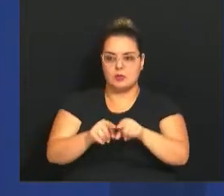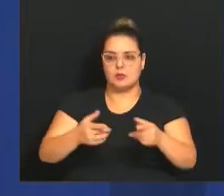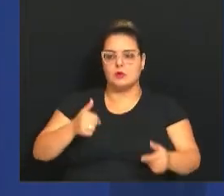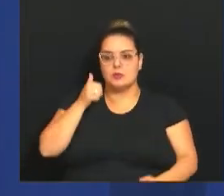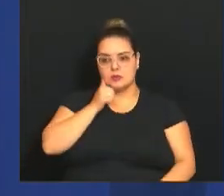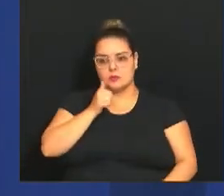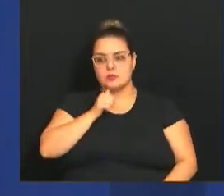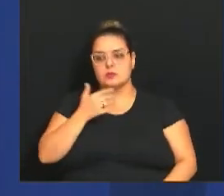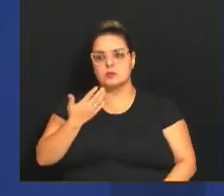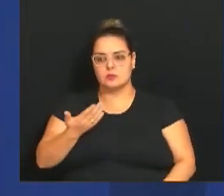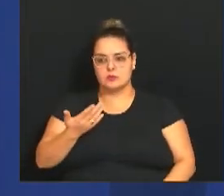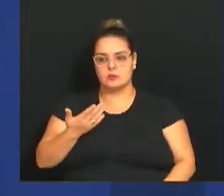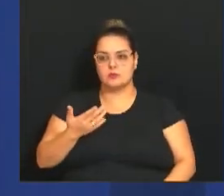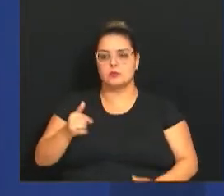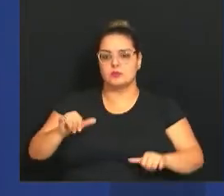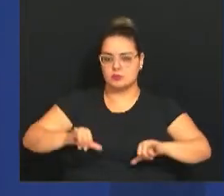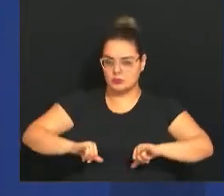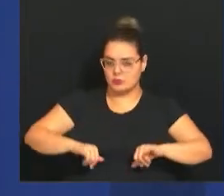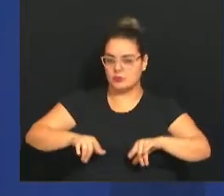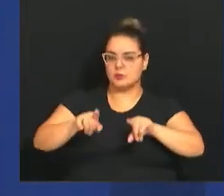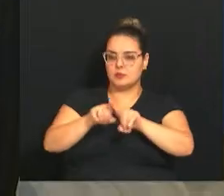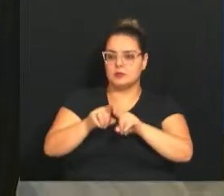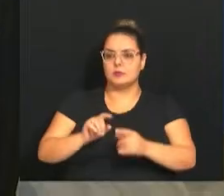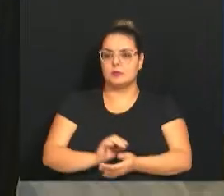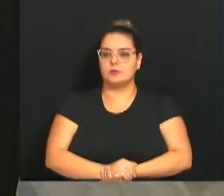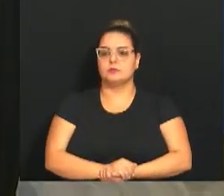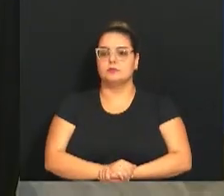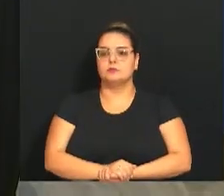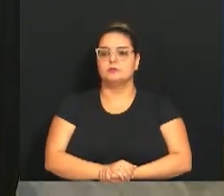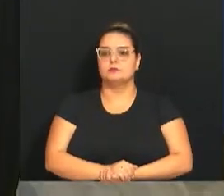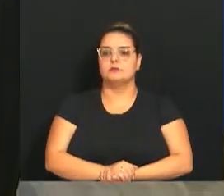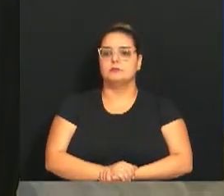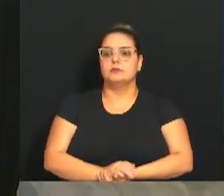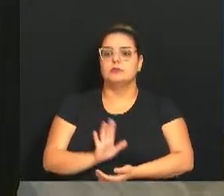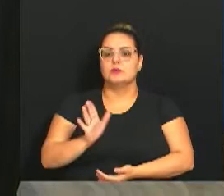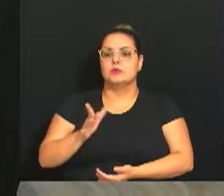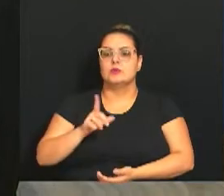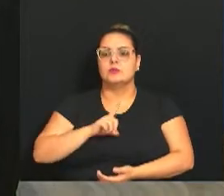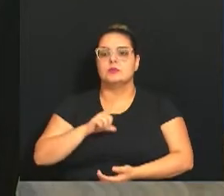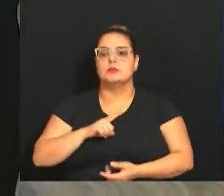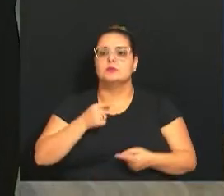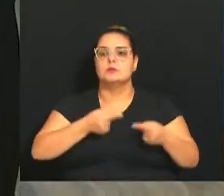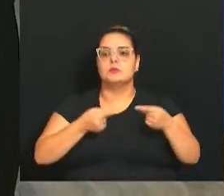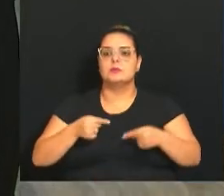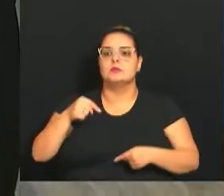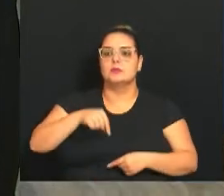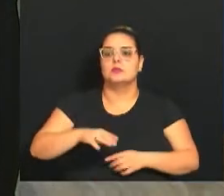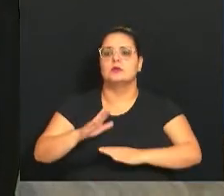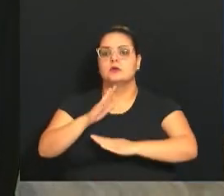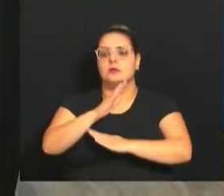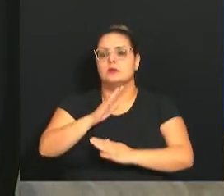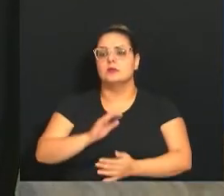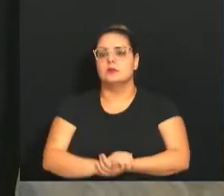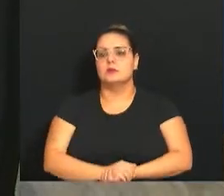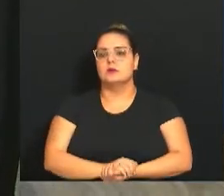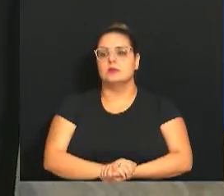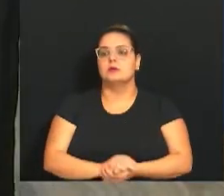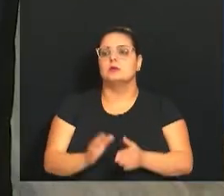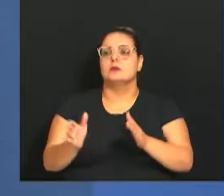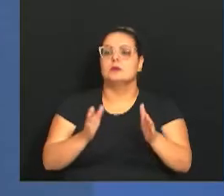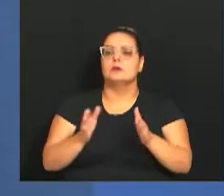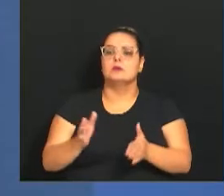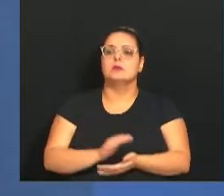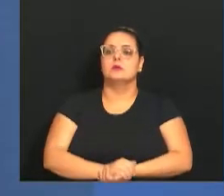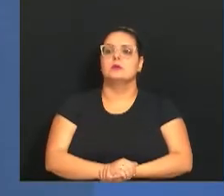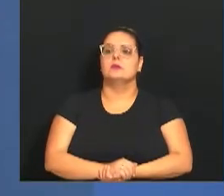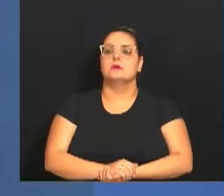também acabam sofrendo. Vereadora, a gente já teve uma discussão aqui na Câmara Municipal, inclusive recentemente, a